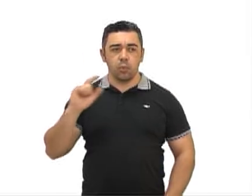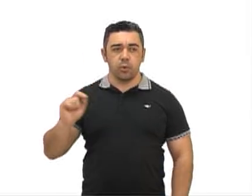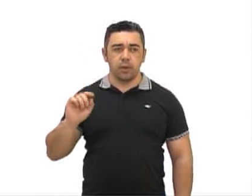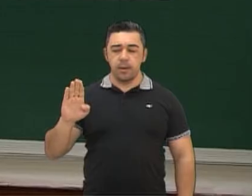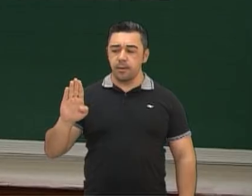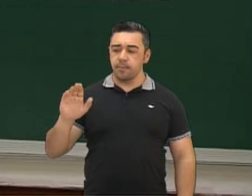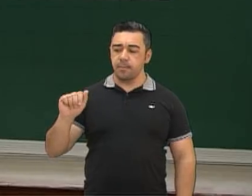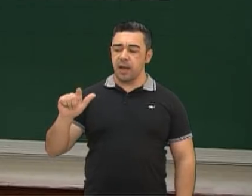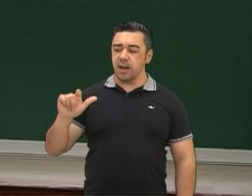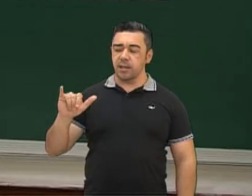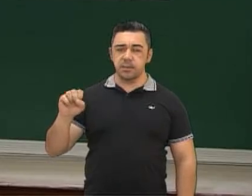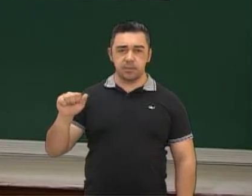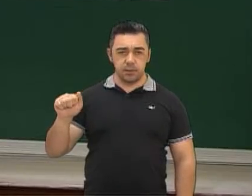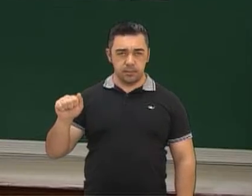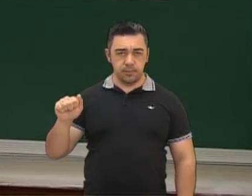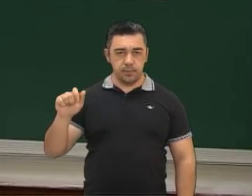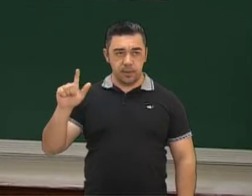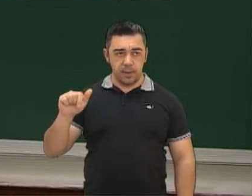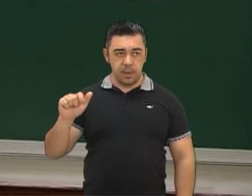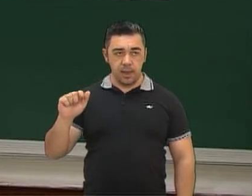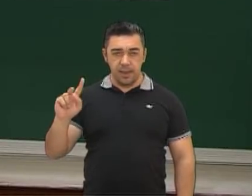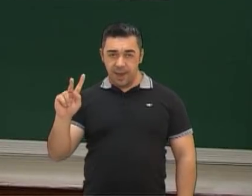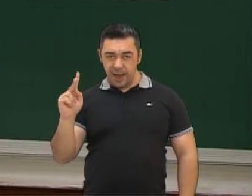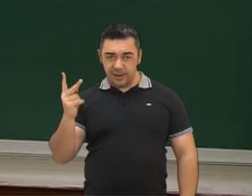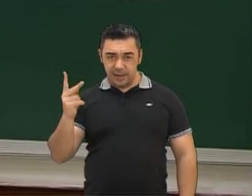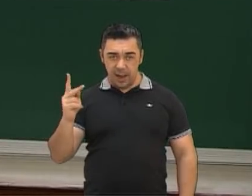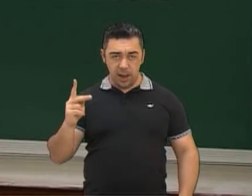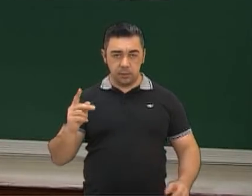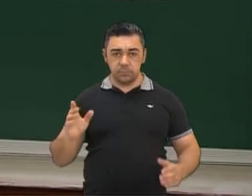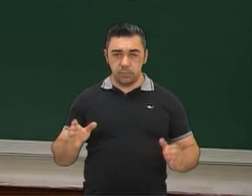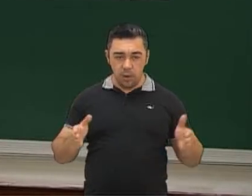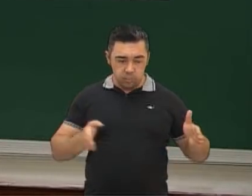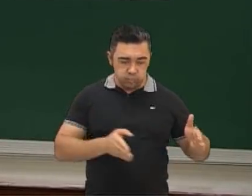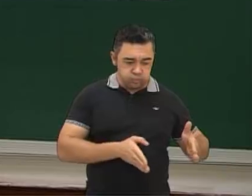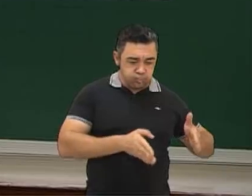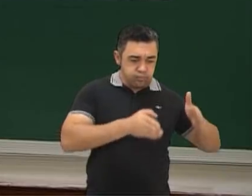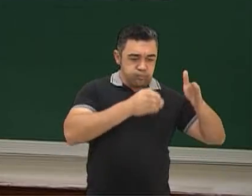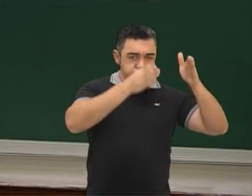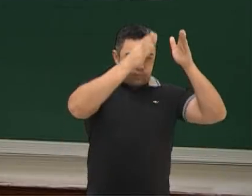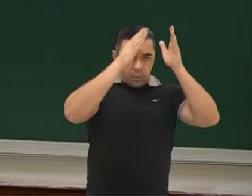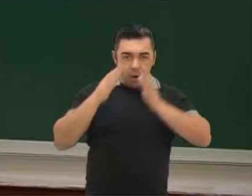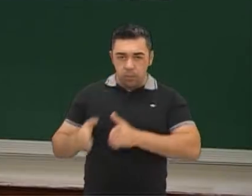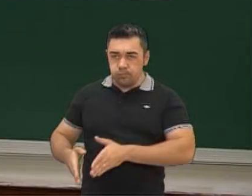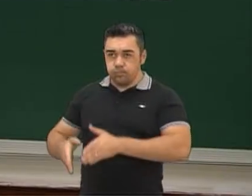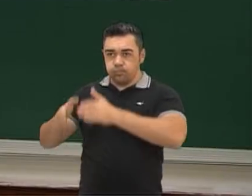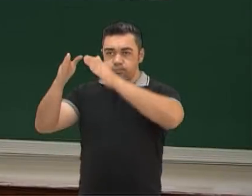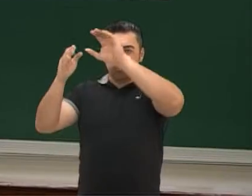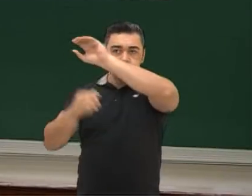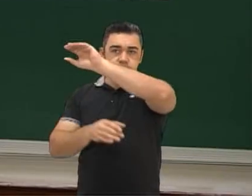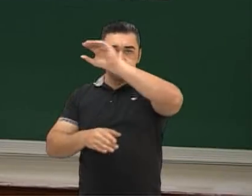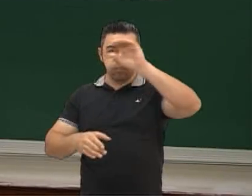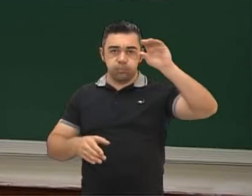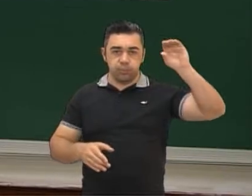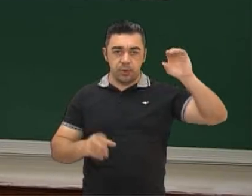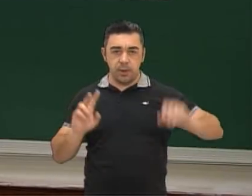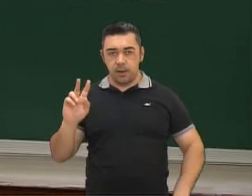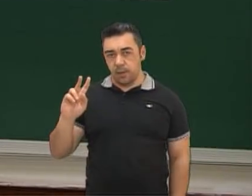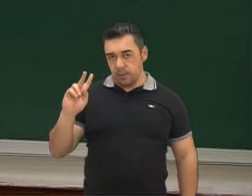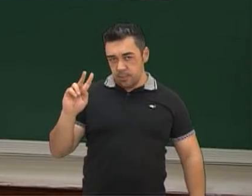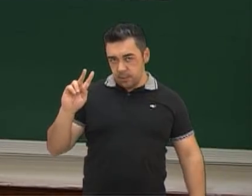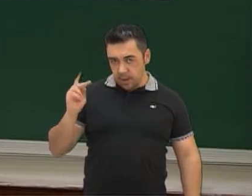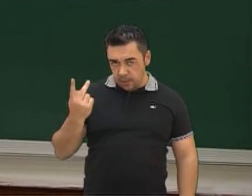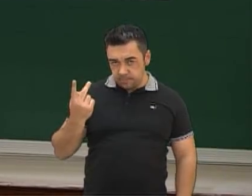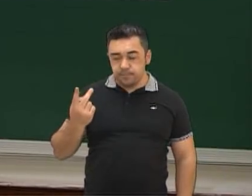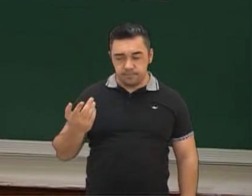e elas são em formato da letra H, né? 2 postes longos e um travessão ligando os